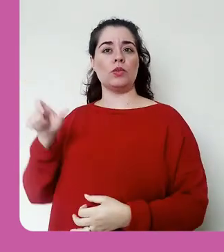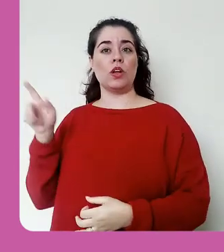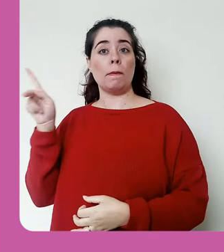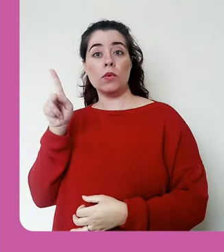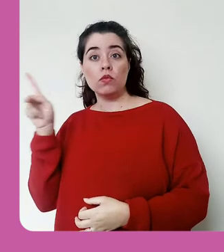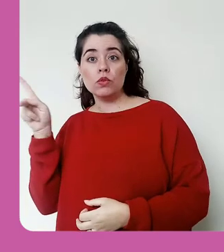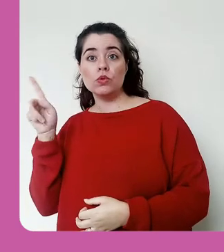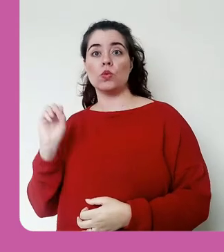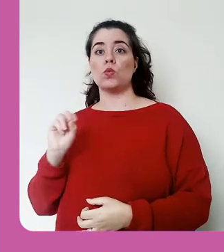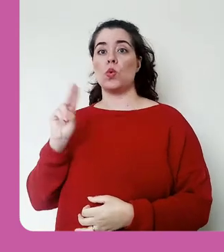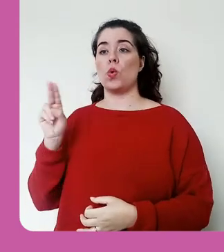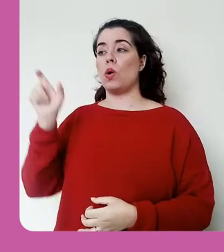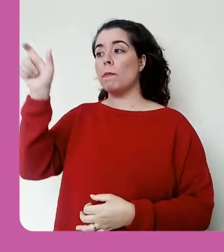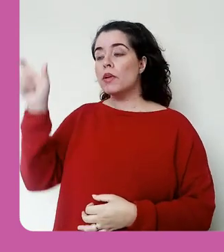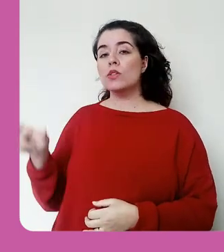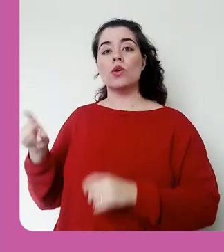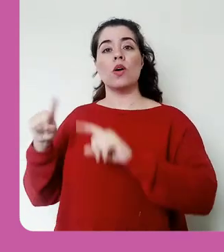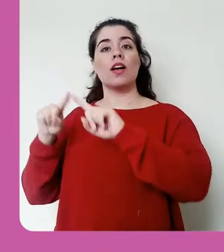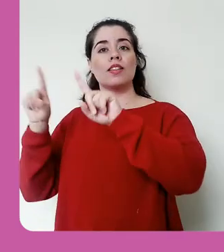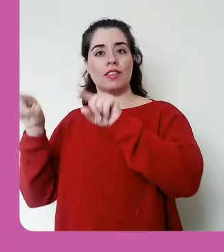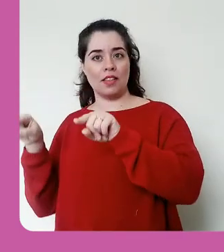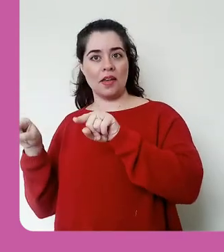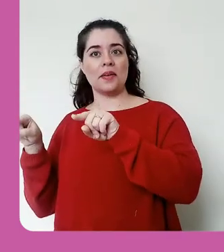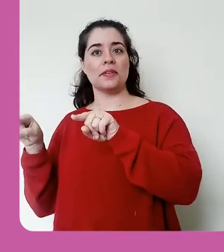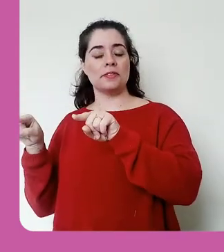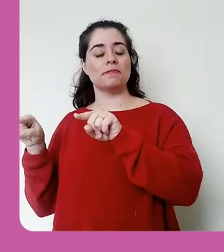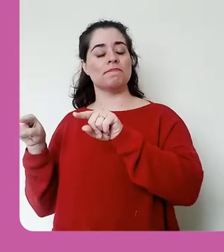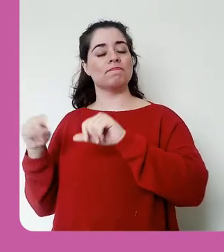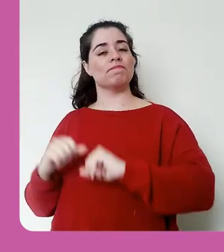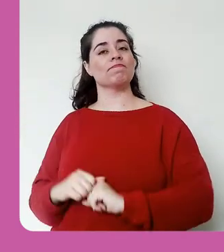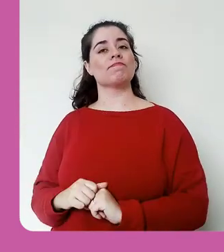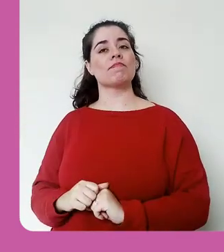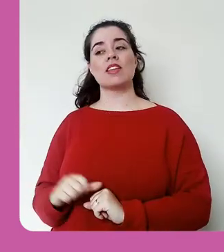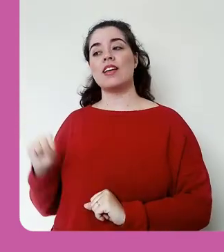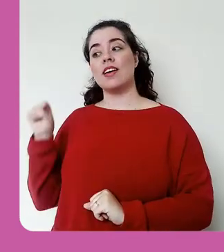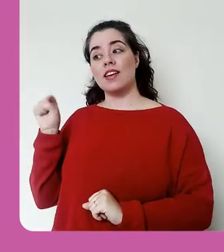ou técnico e você pode ter